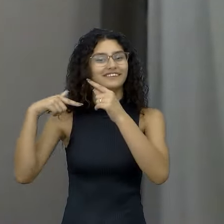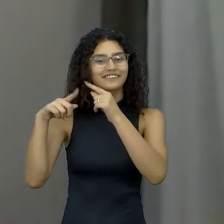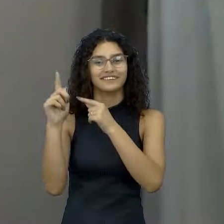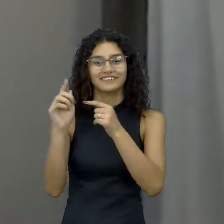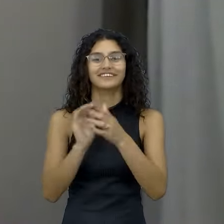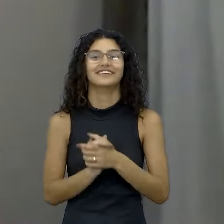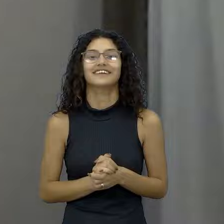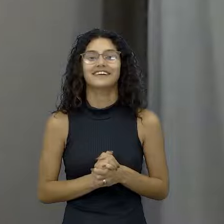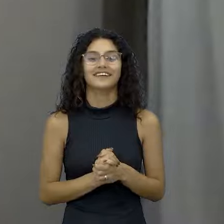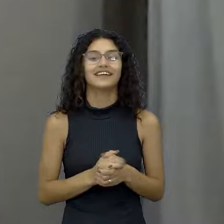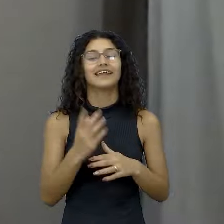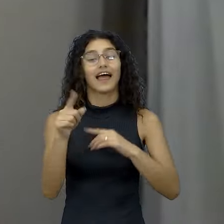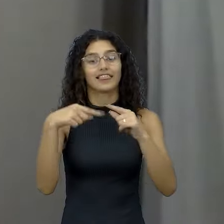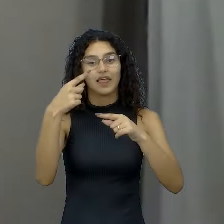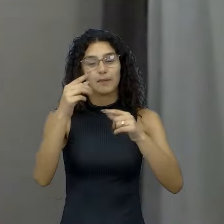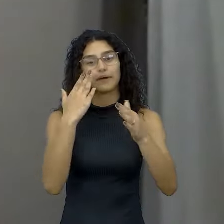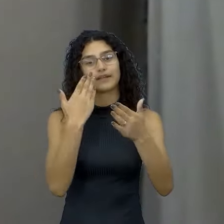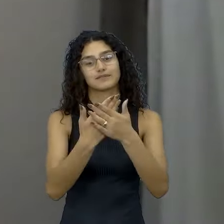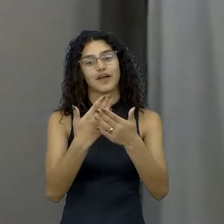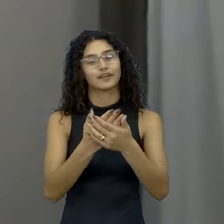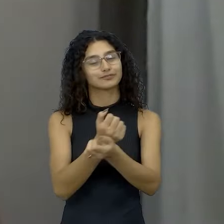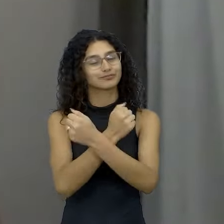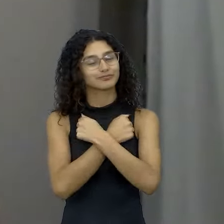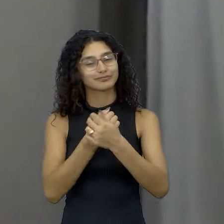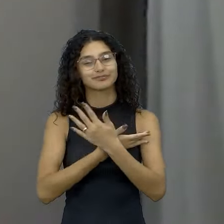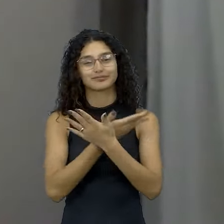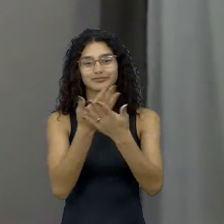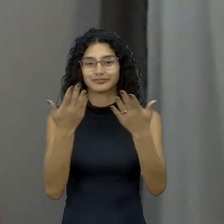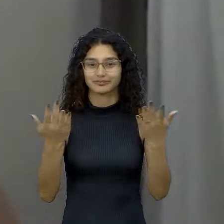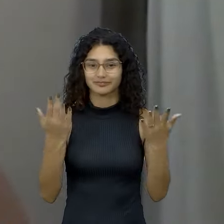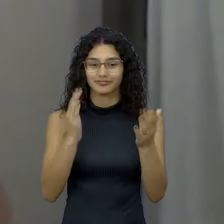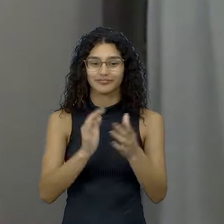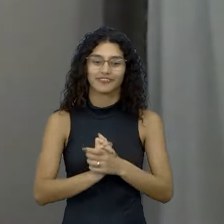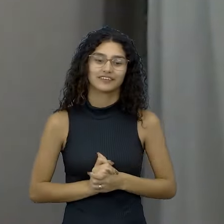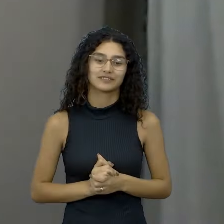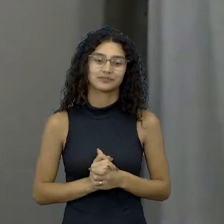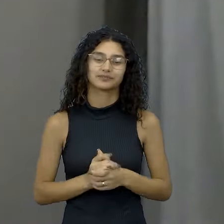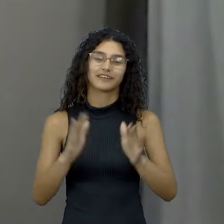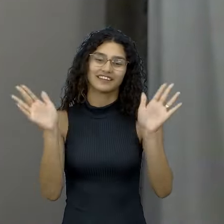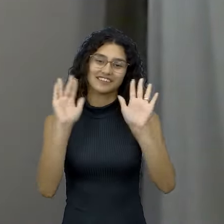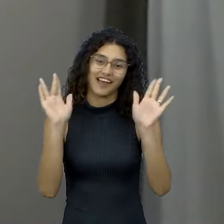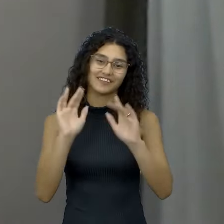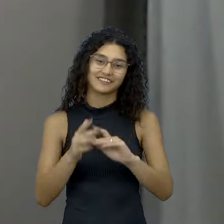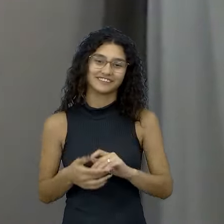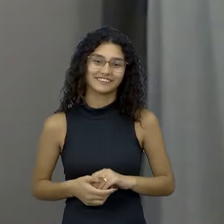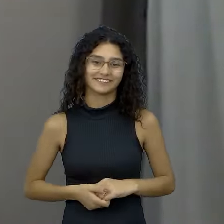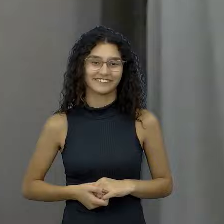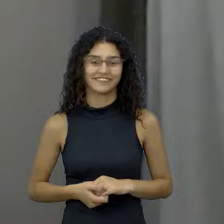e até a próxima. Um grande abraço a todos, até mais.